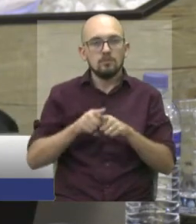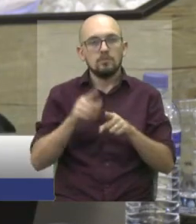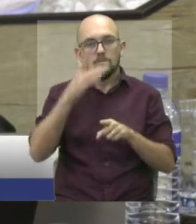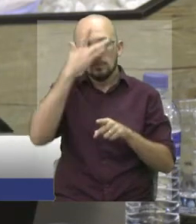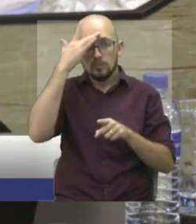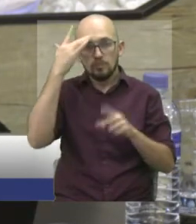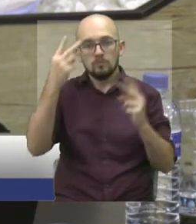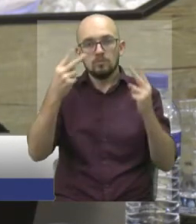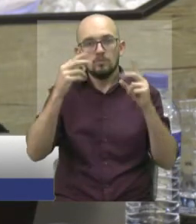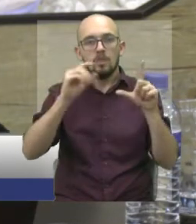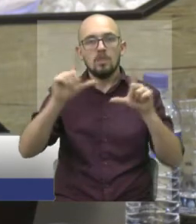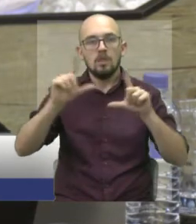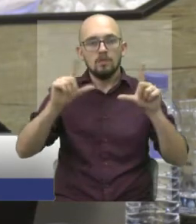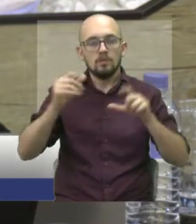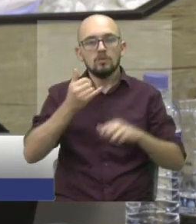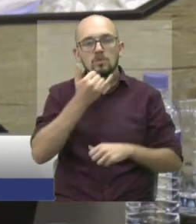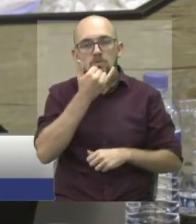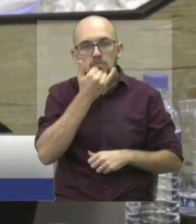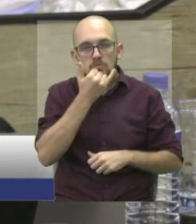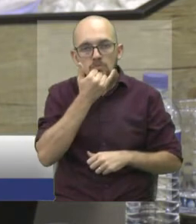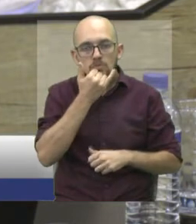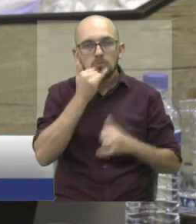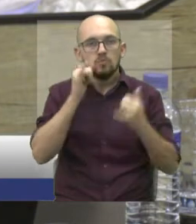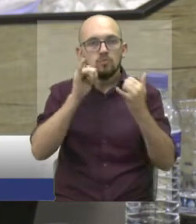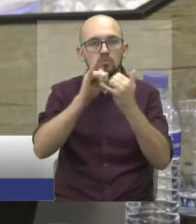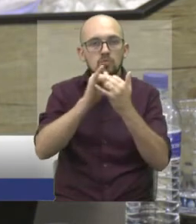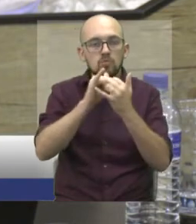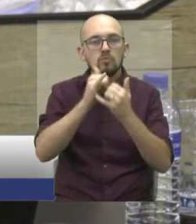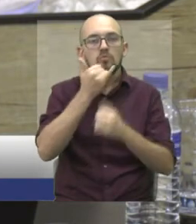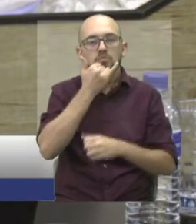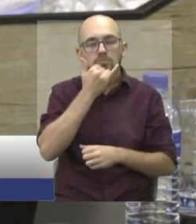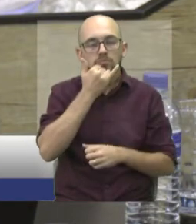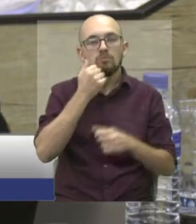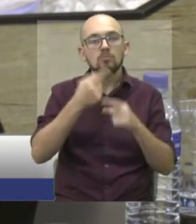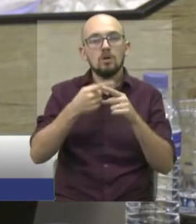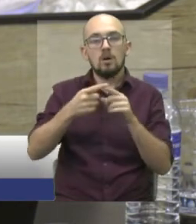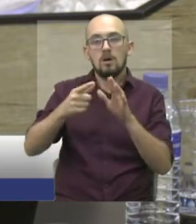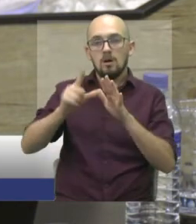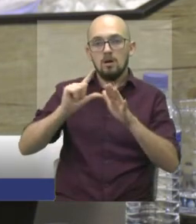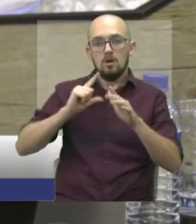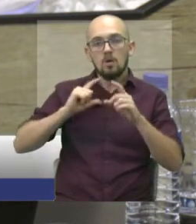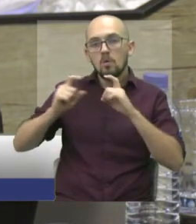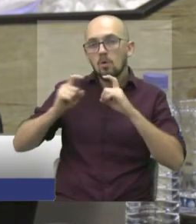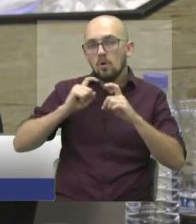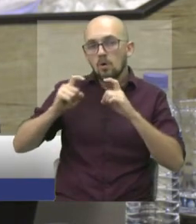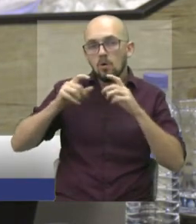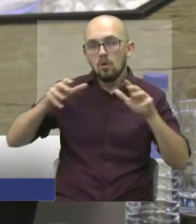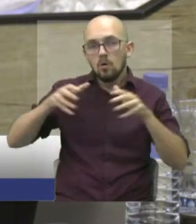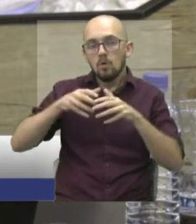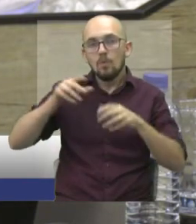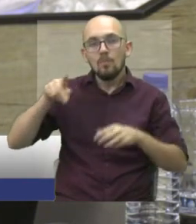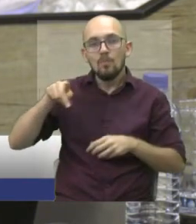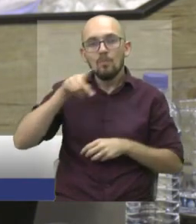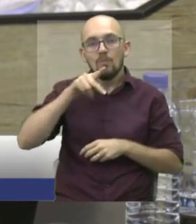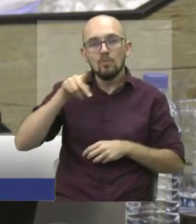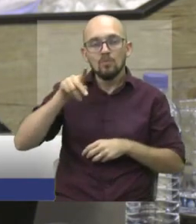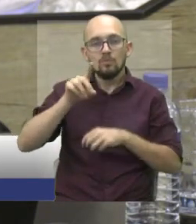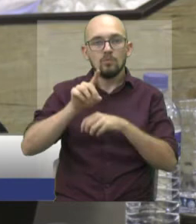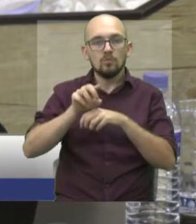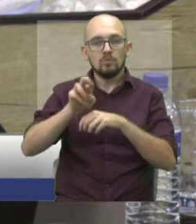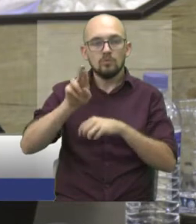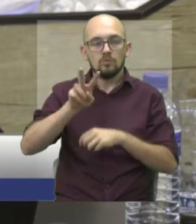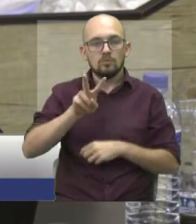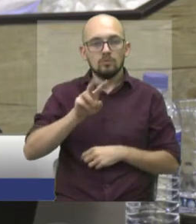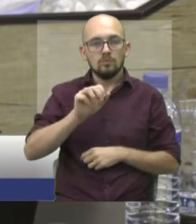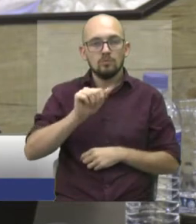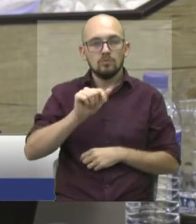pela TV. Nós estávamos em reunião com a professora doutora